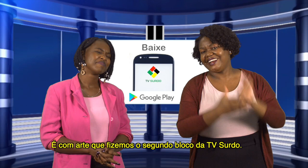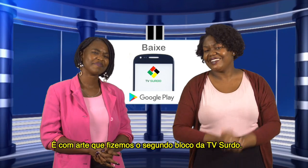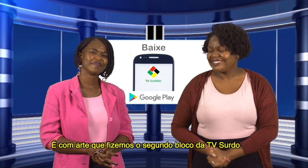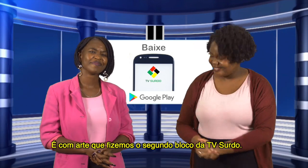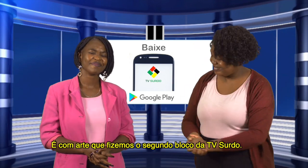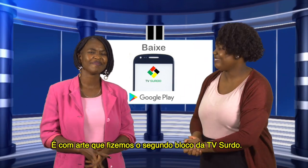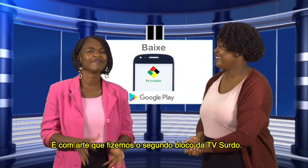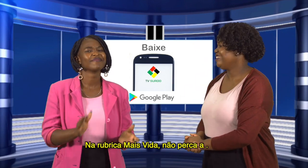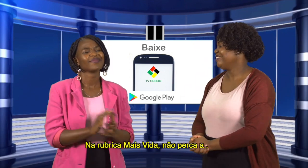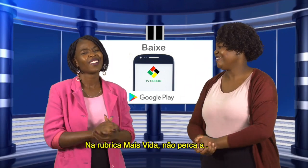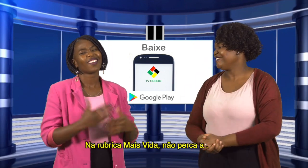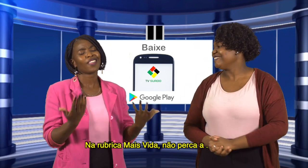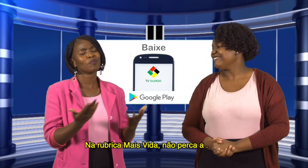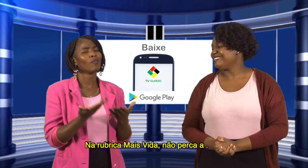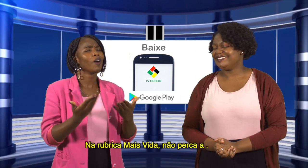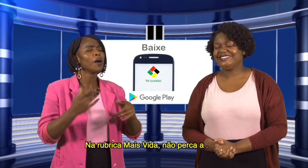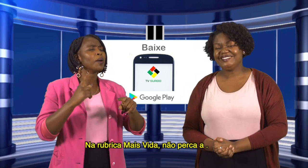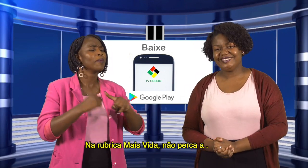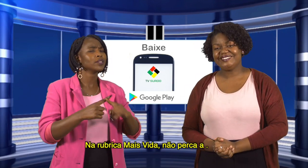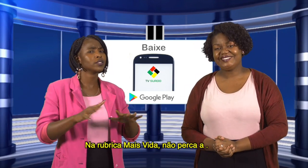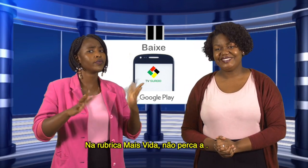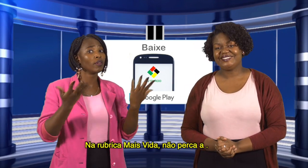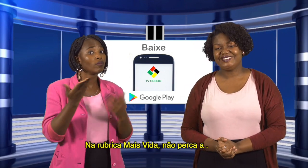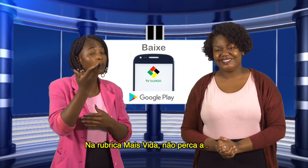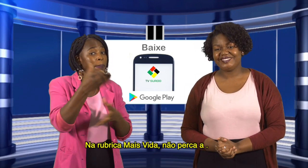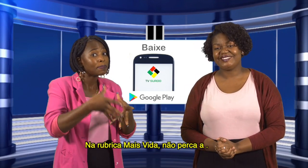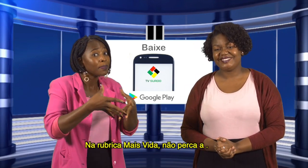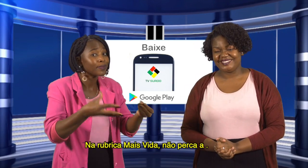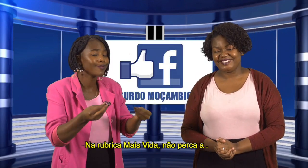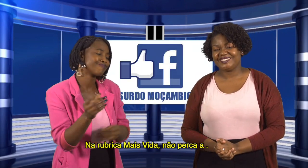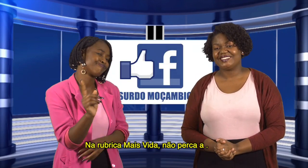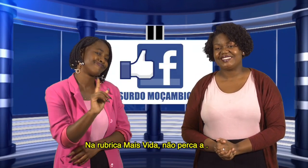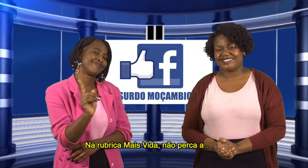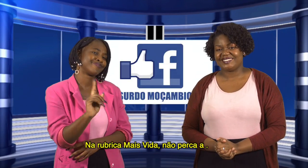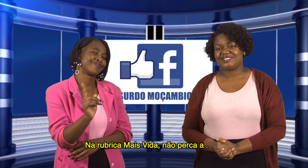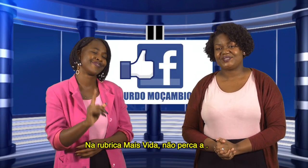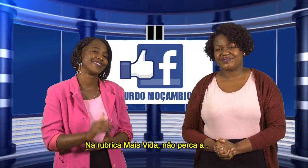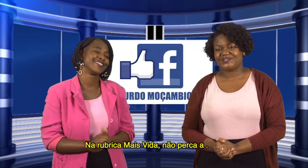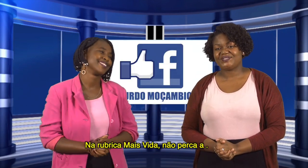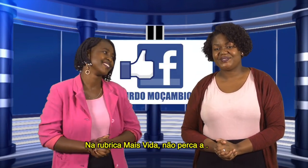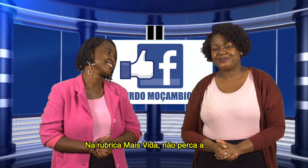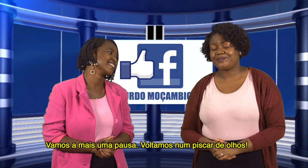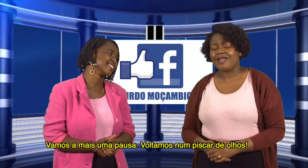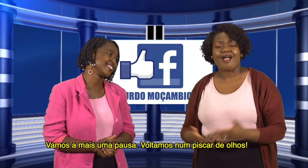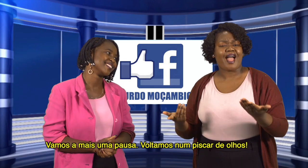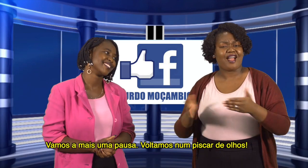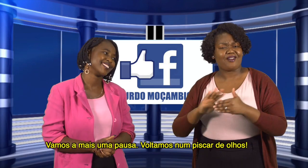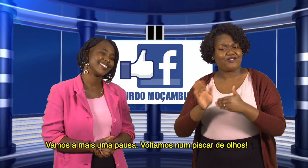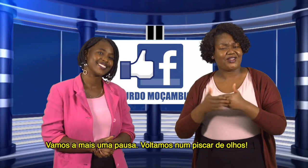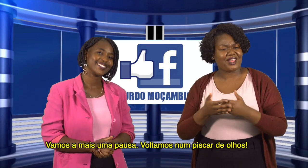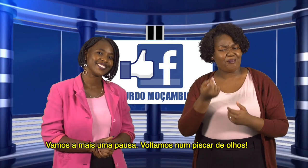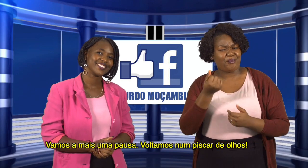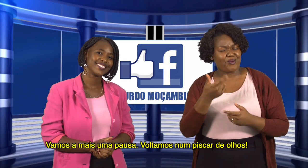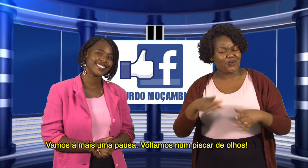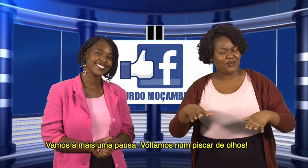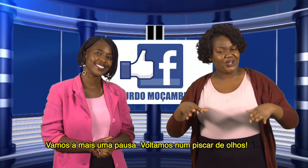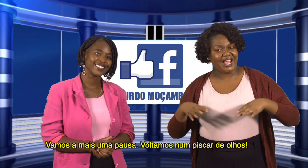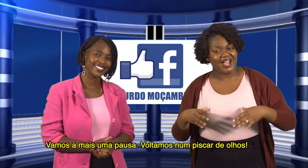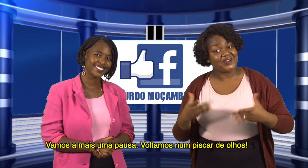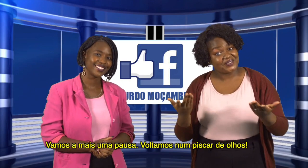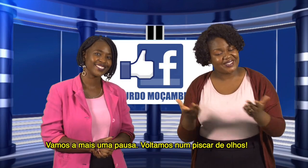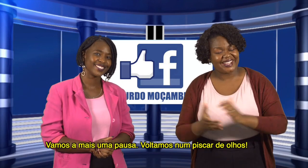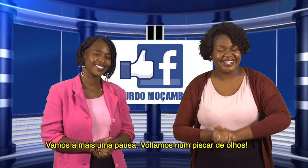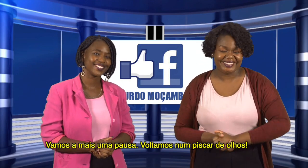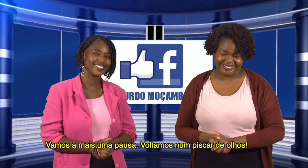é com arte que fizemos no segundo bloco da tv surdo vamos a mais uma pausa e voltarmos